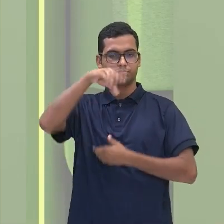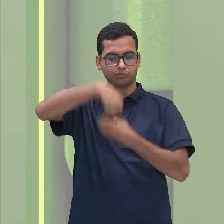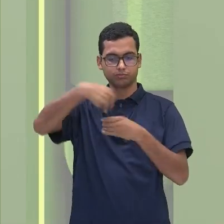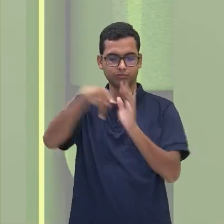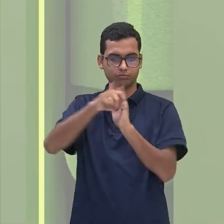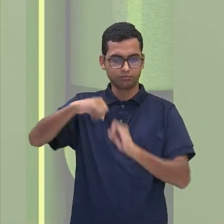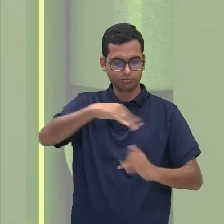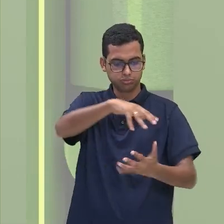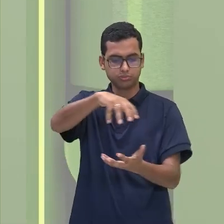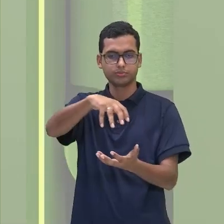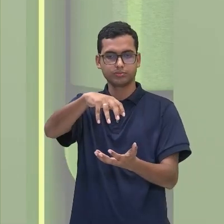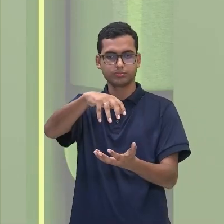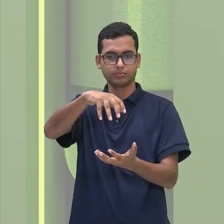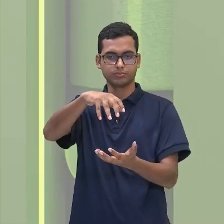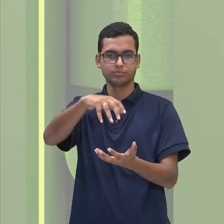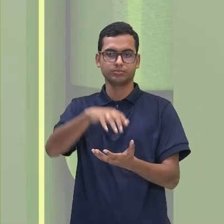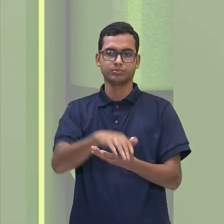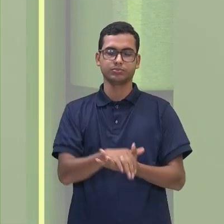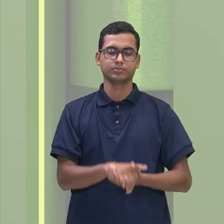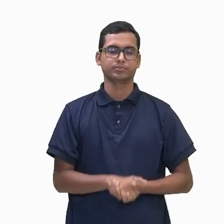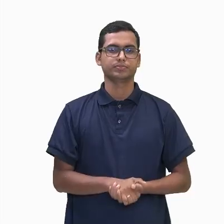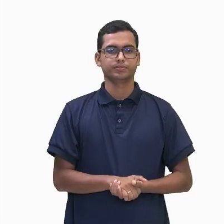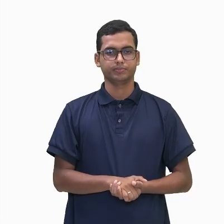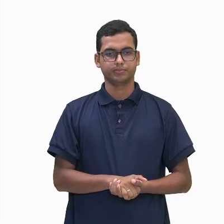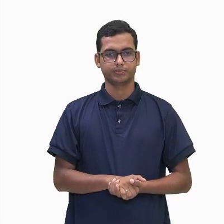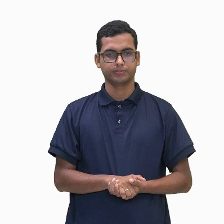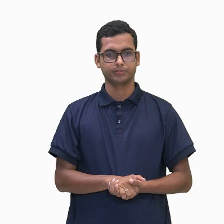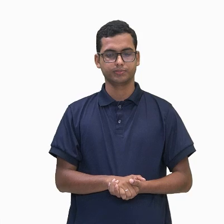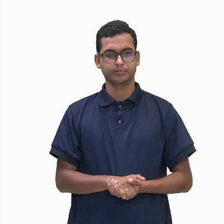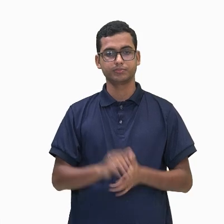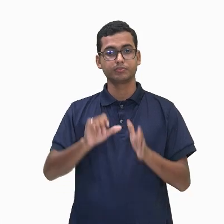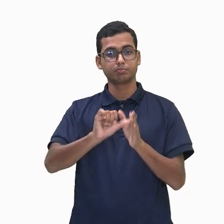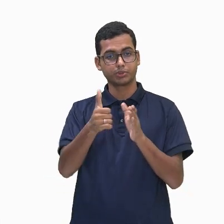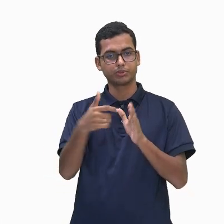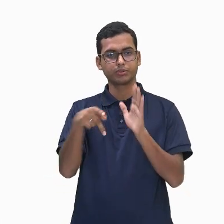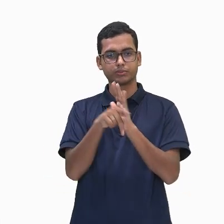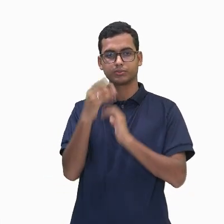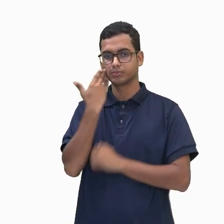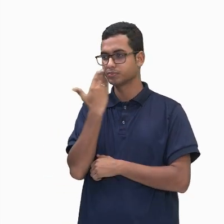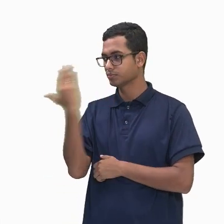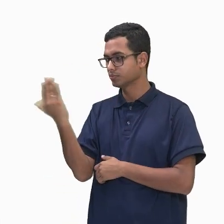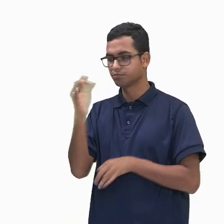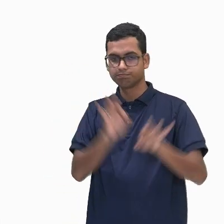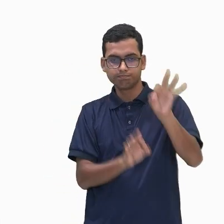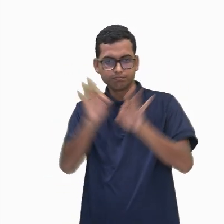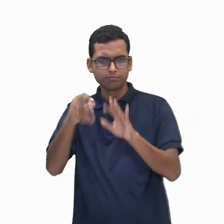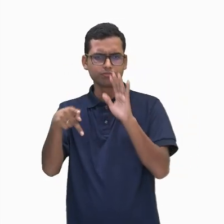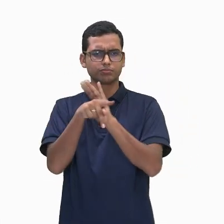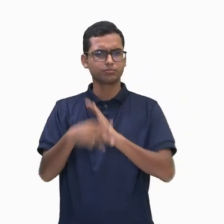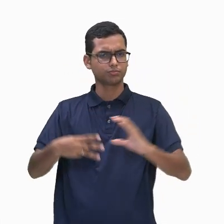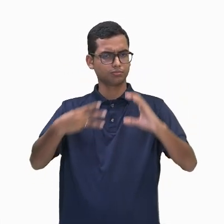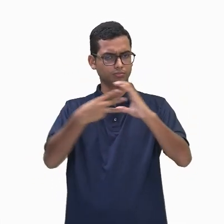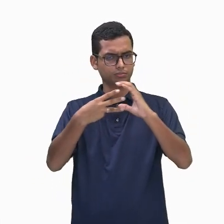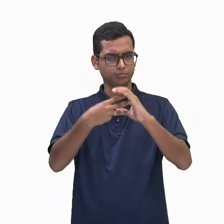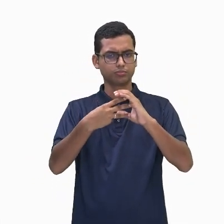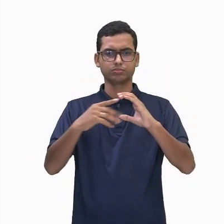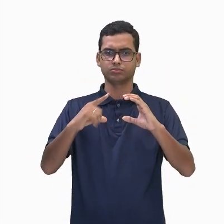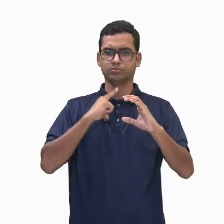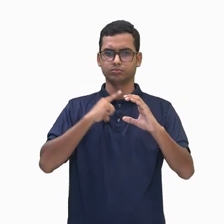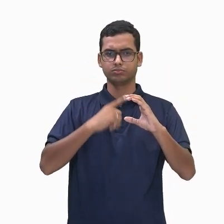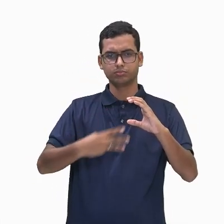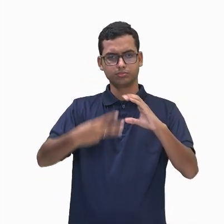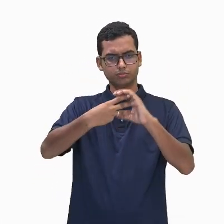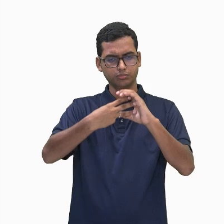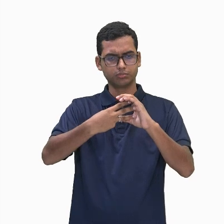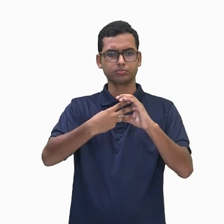Terra. A primeira característica que nós vamos ver aí, é a organização celular. Os seres vivos possuem células